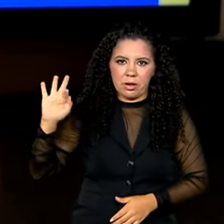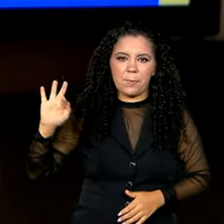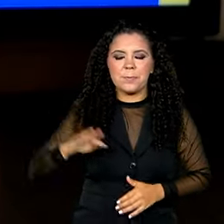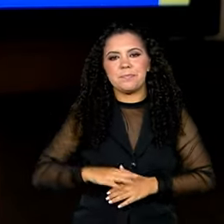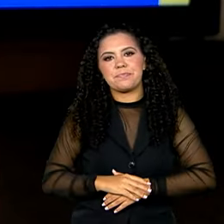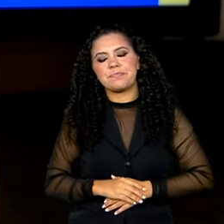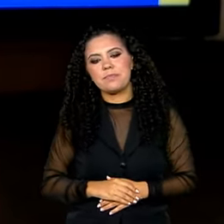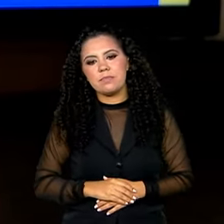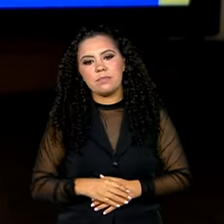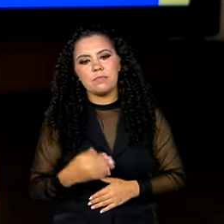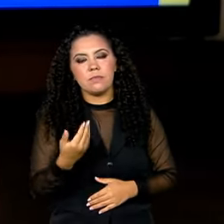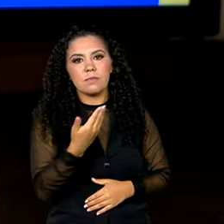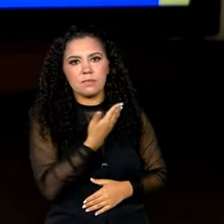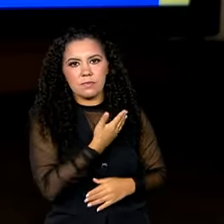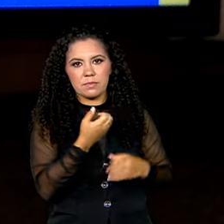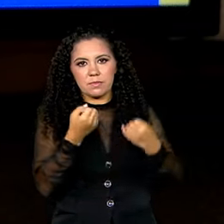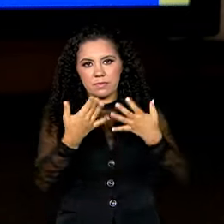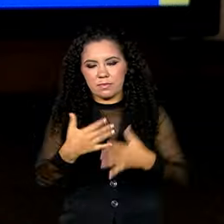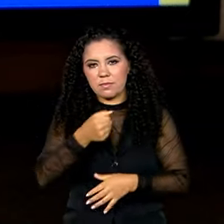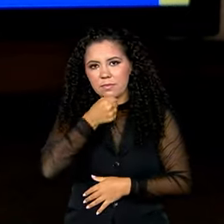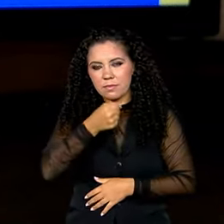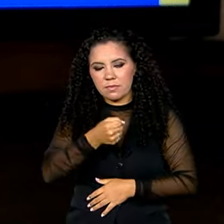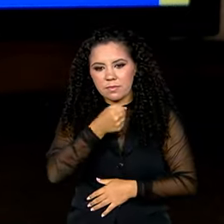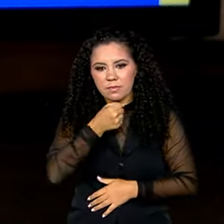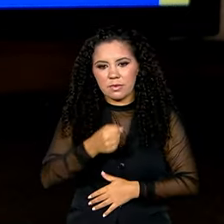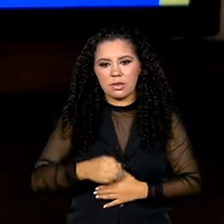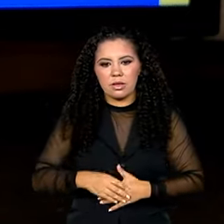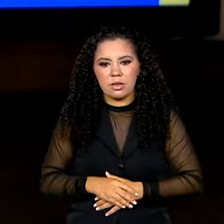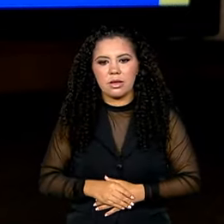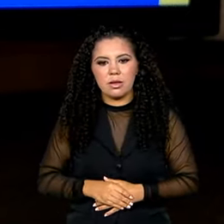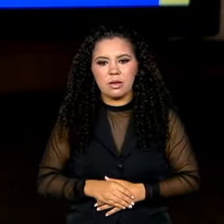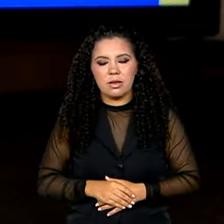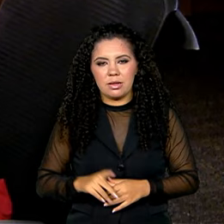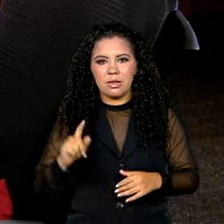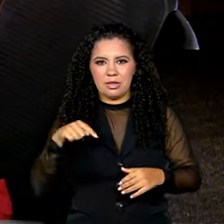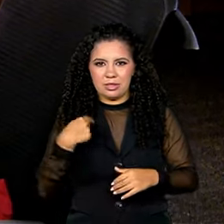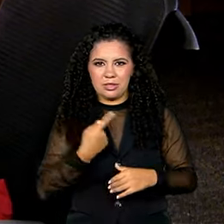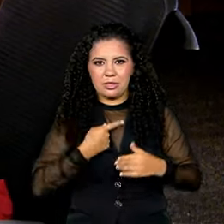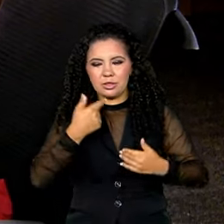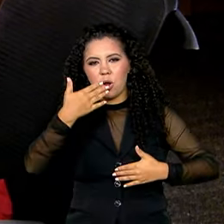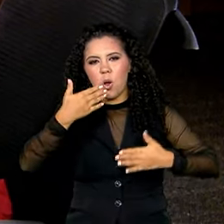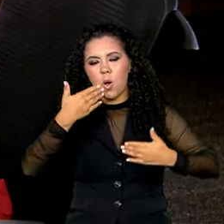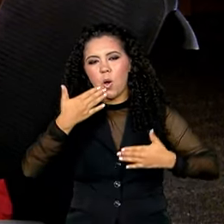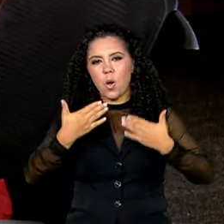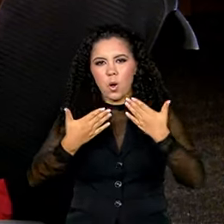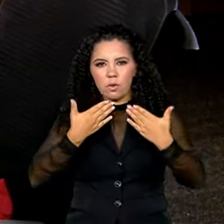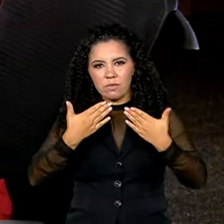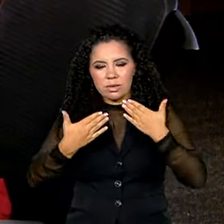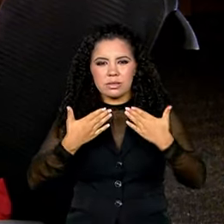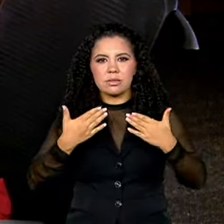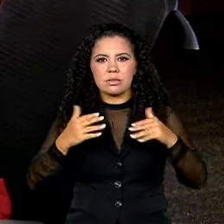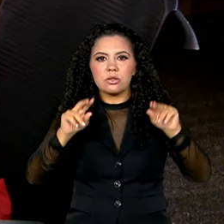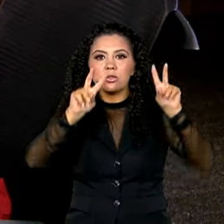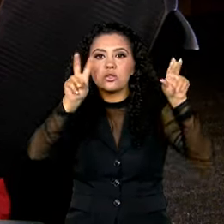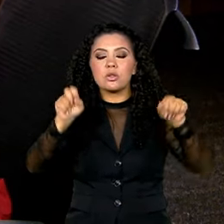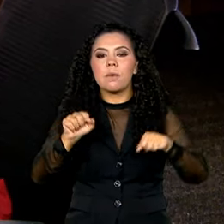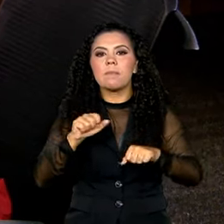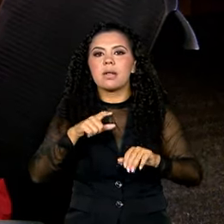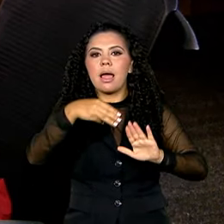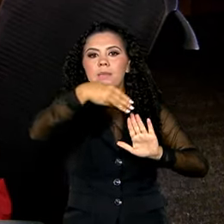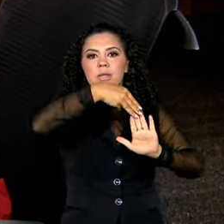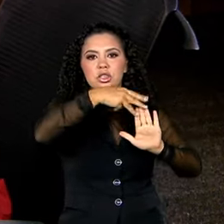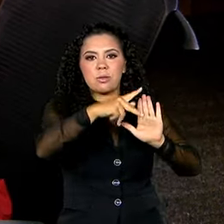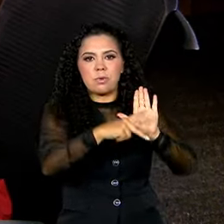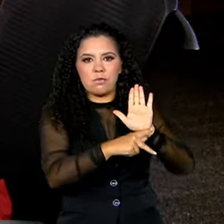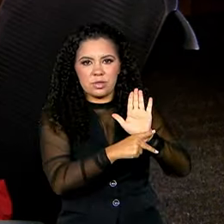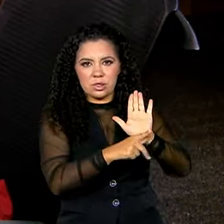Ministro André de Paula, só para deixar claro, antes de entrarmos no ar, estávamos inclusive falando sobre isso, né? Essa medida provisória do